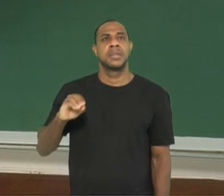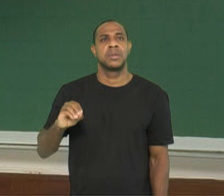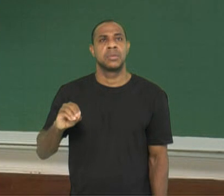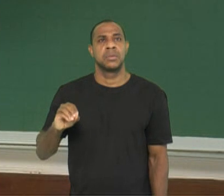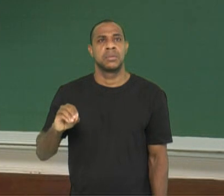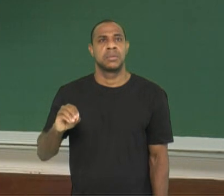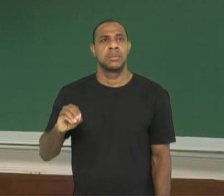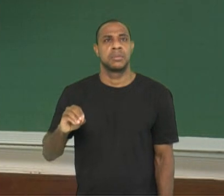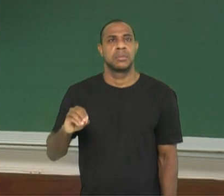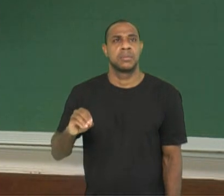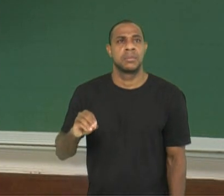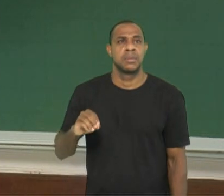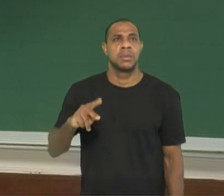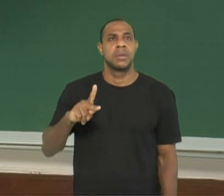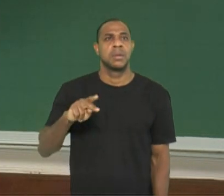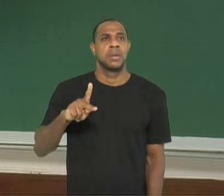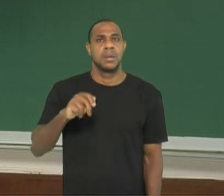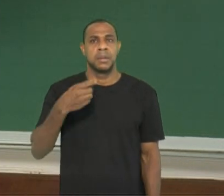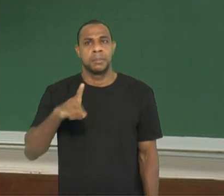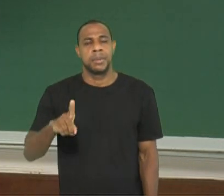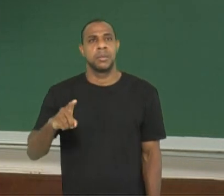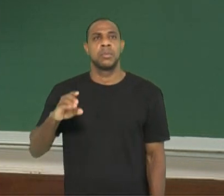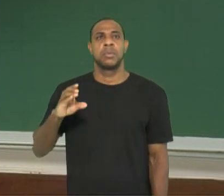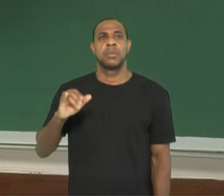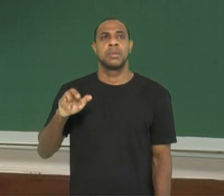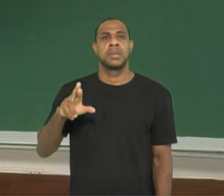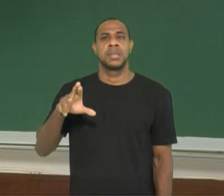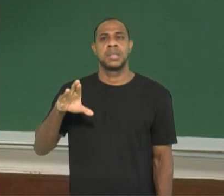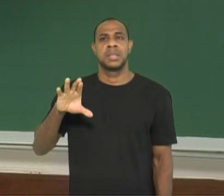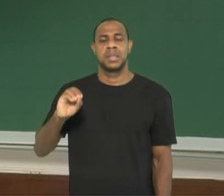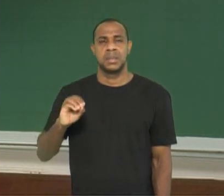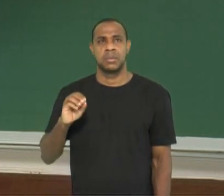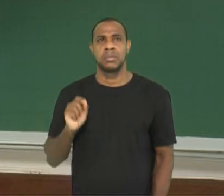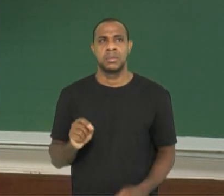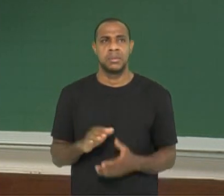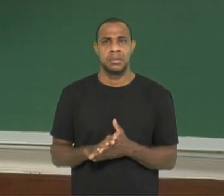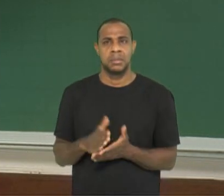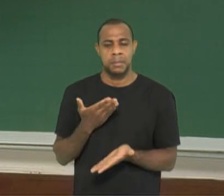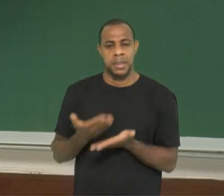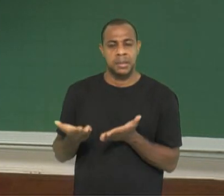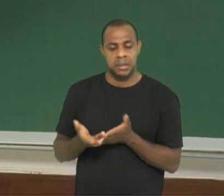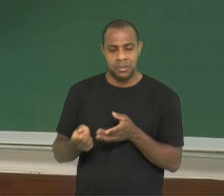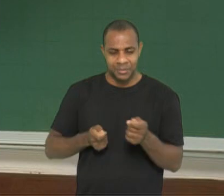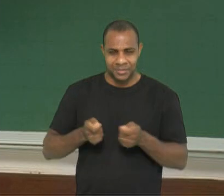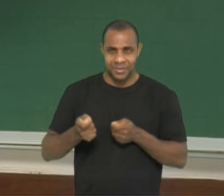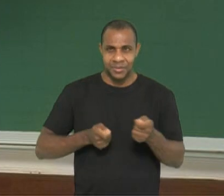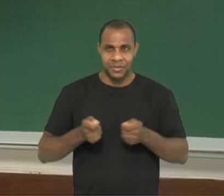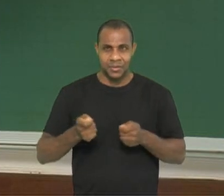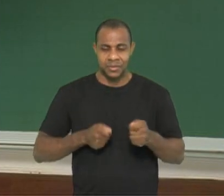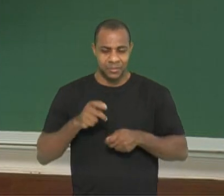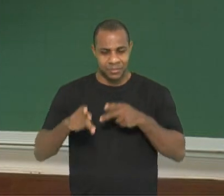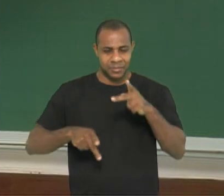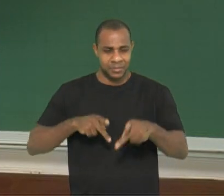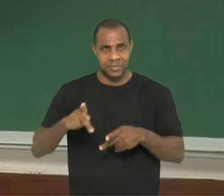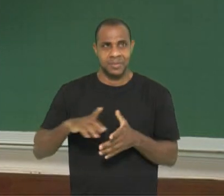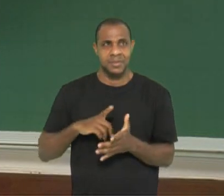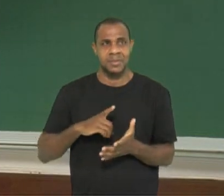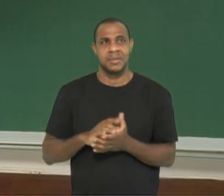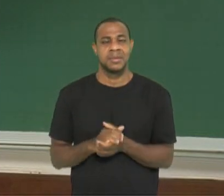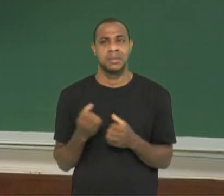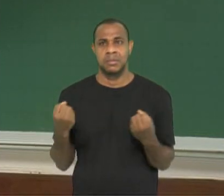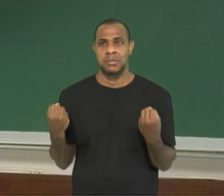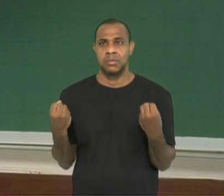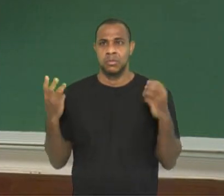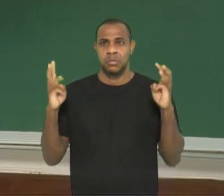Roma ela viu que estava perdendo um pouco o controle da população, ele lançou que um espetáculo de gladiadores.